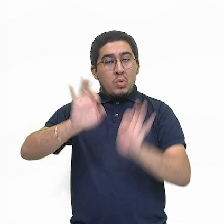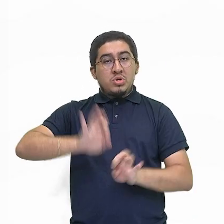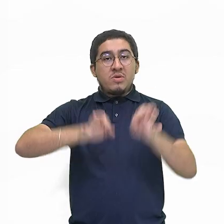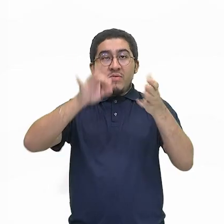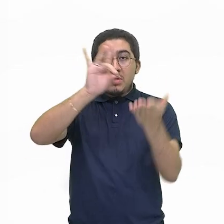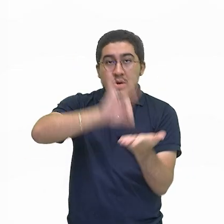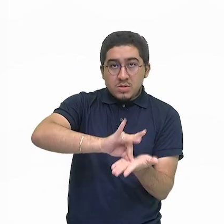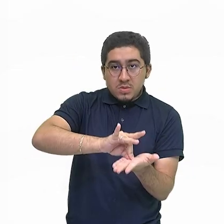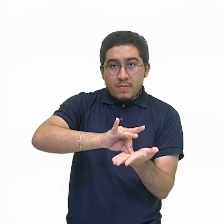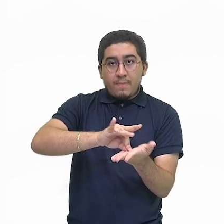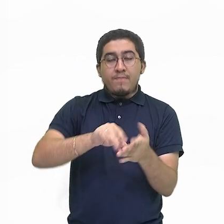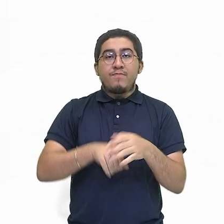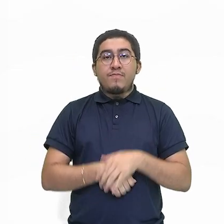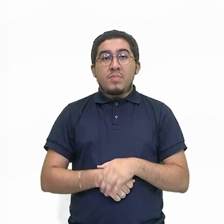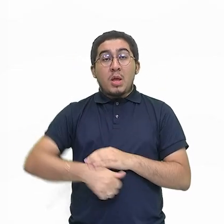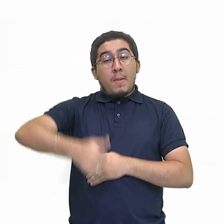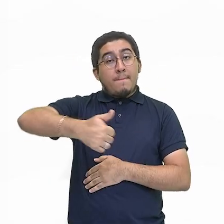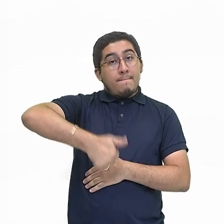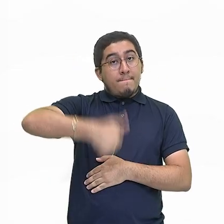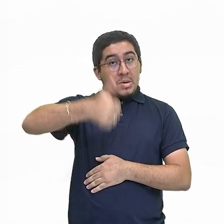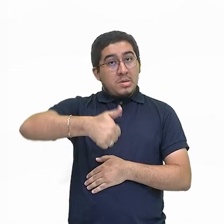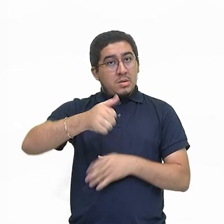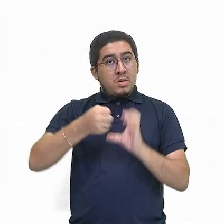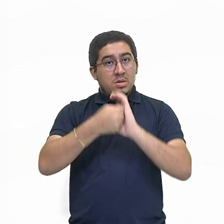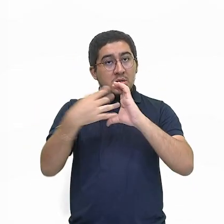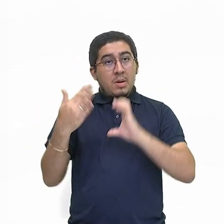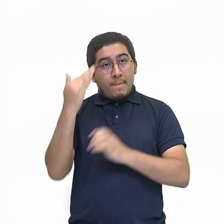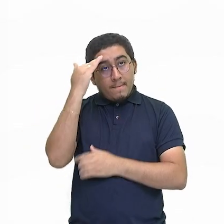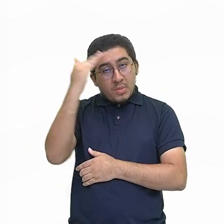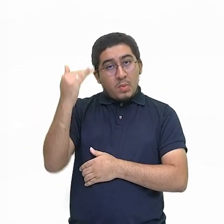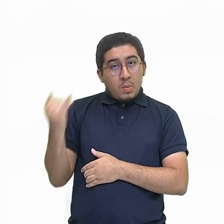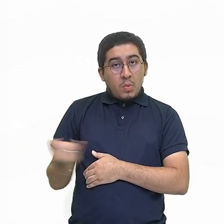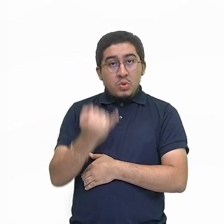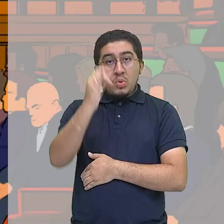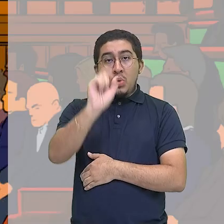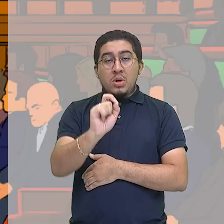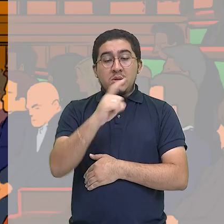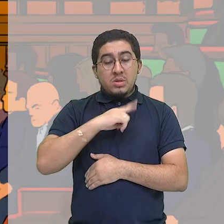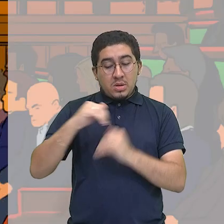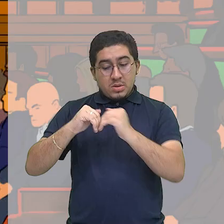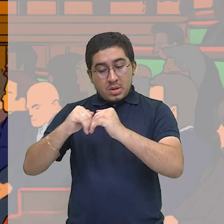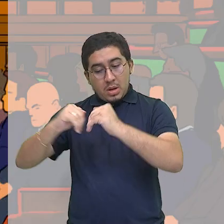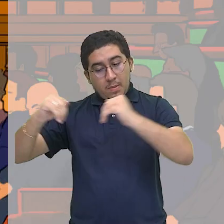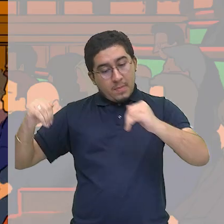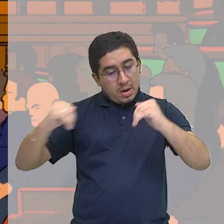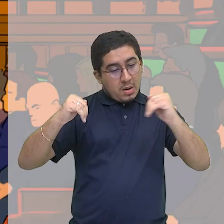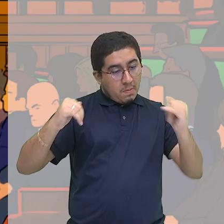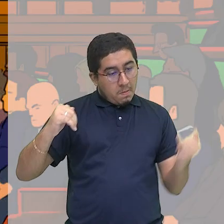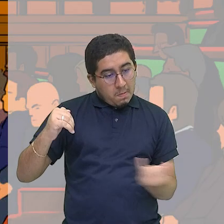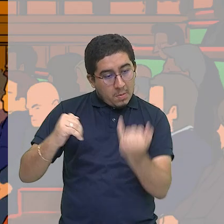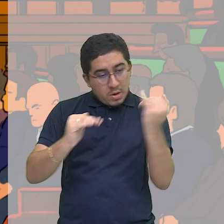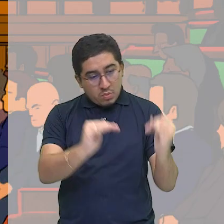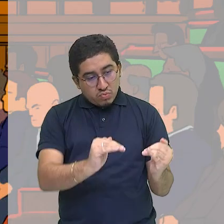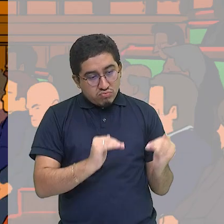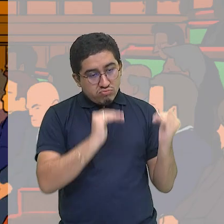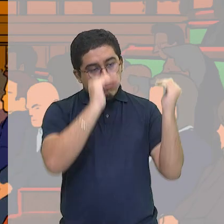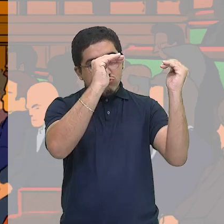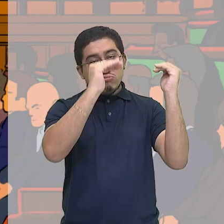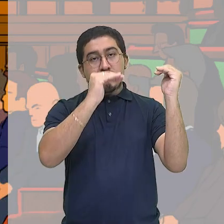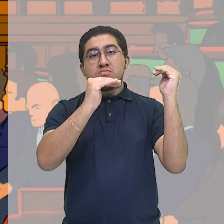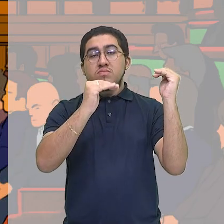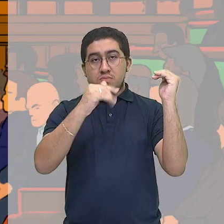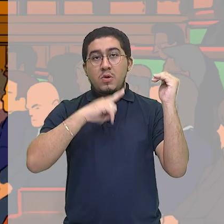tendo como primeiro ponto, digamos assim, a sua soberania. Tá claro? Então, vamos continuar